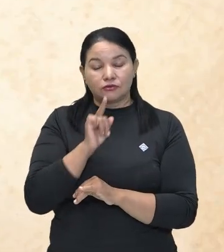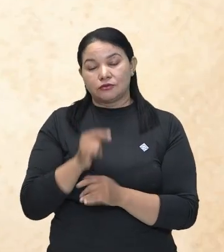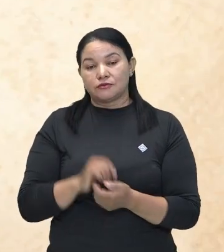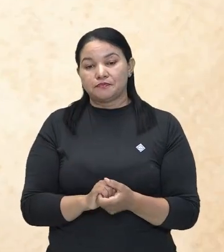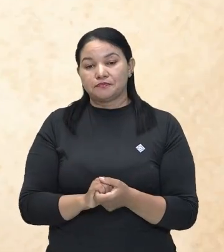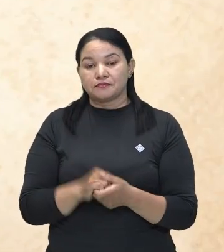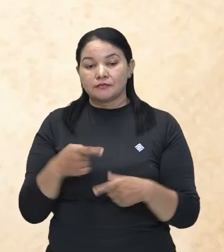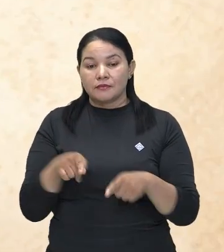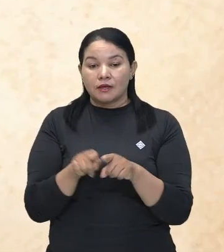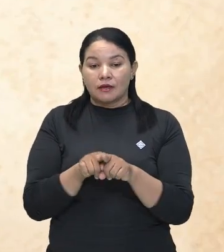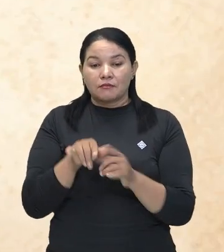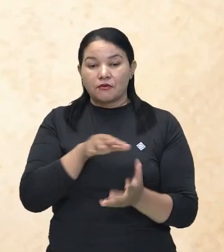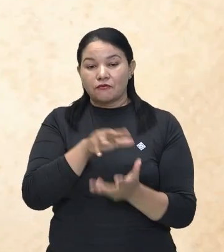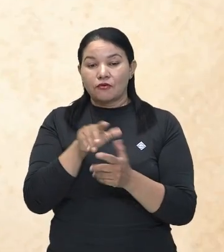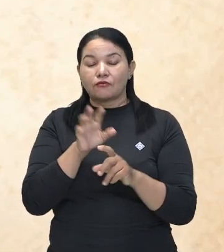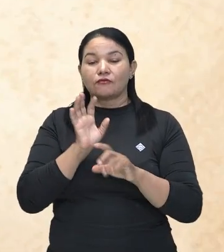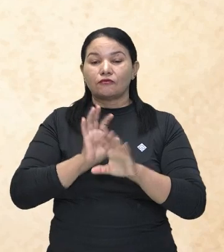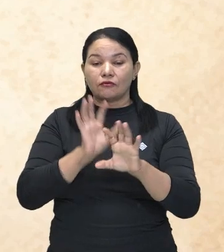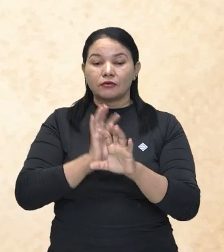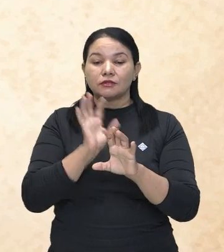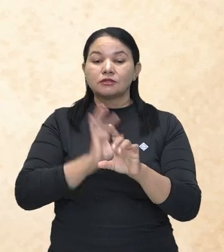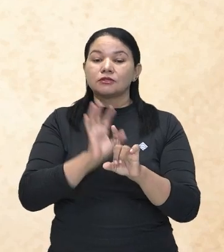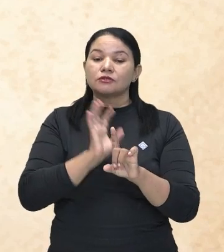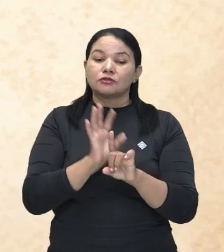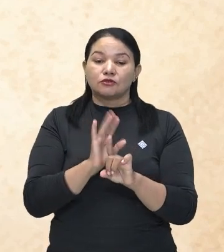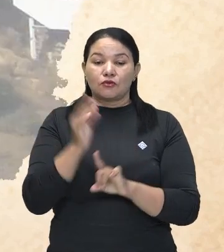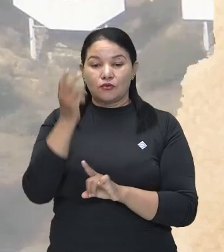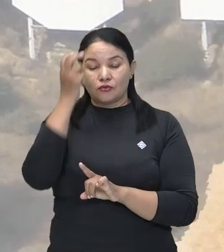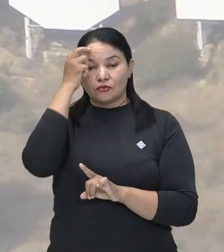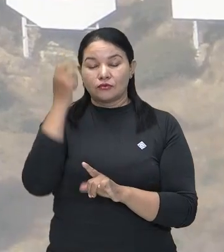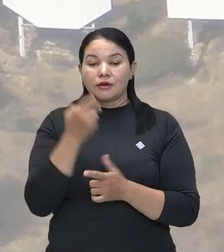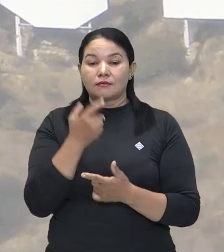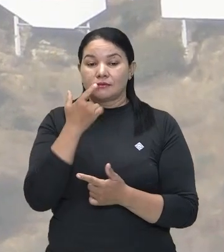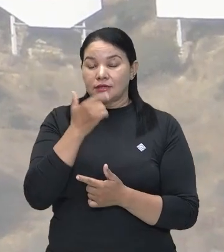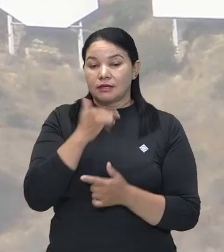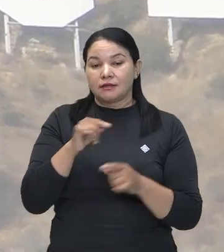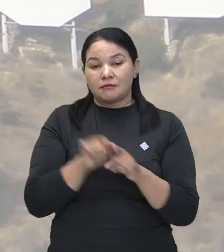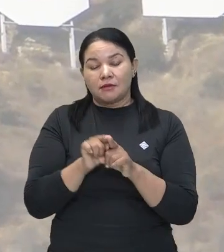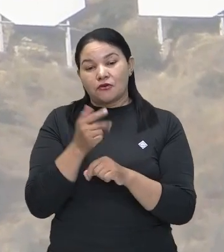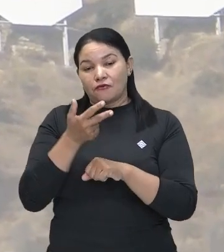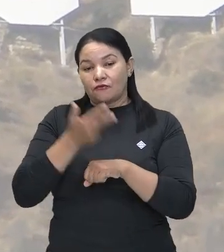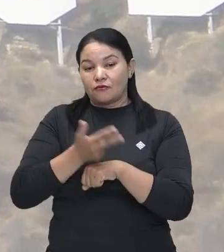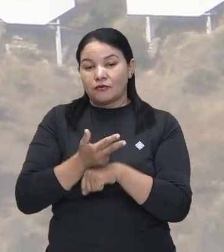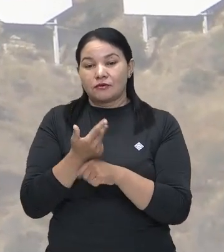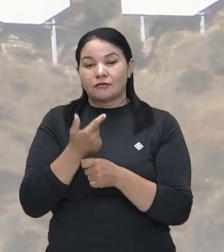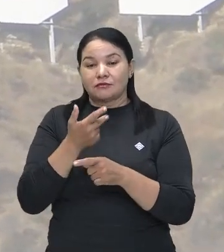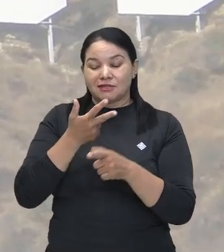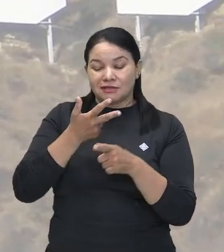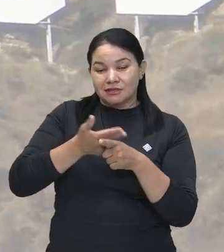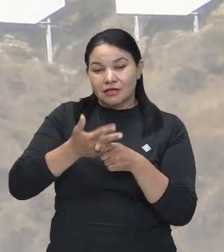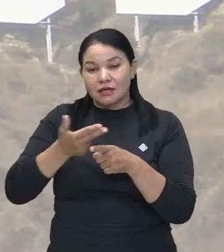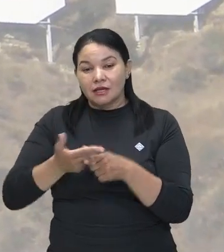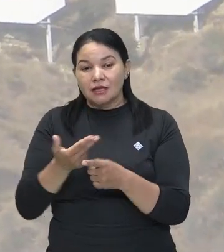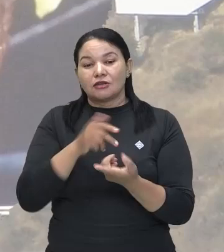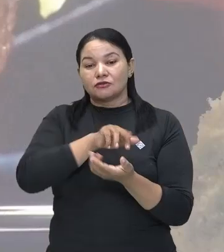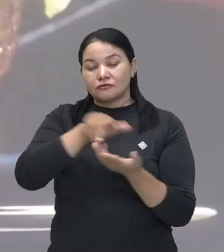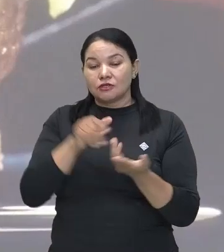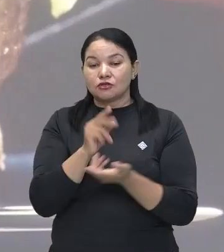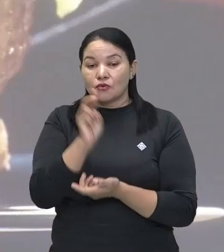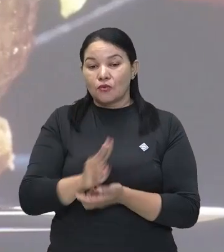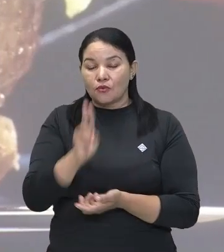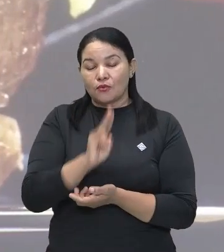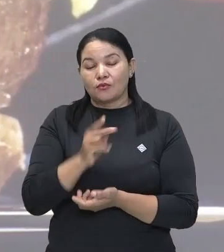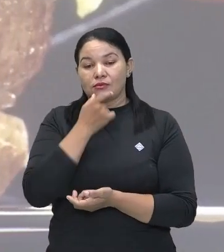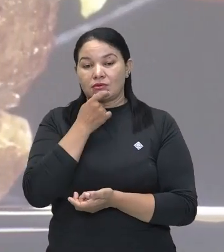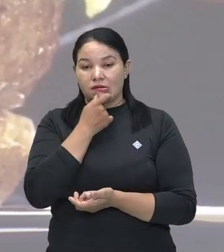espalhada pelo mundo através e utilizando a língua inglesa. Então, todos os filmes, todas as séries, elas têm a língua inglesa ali sendo